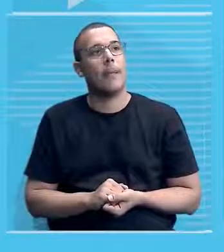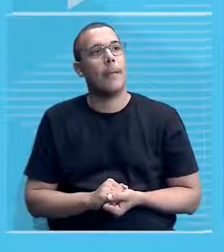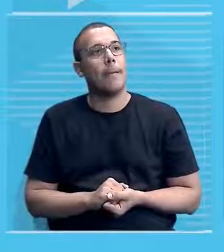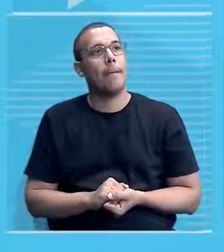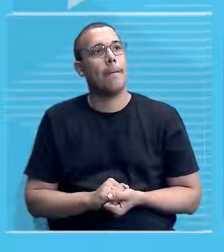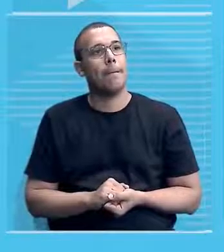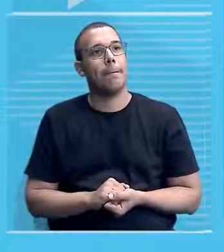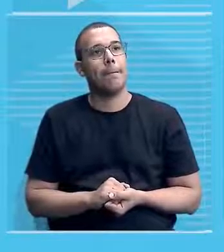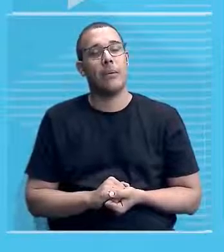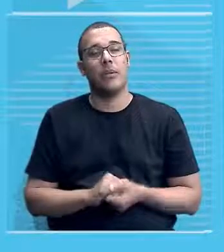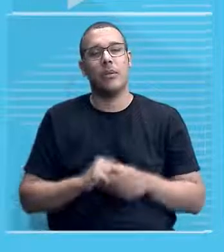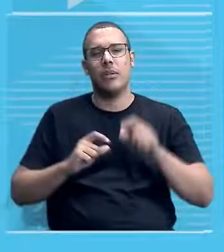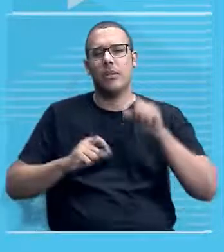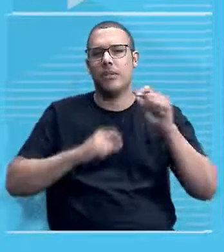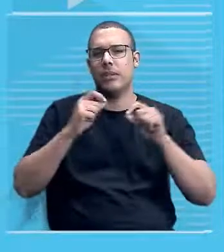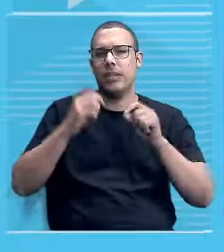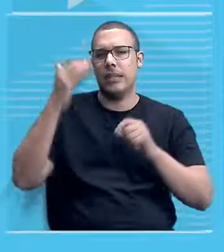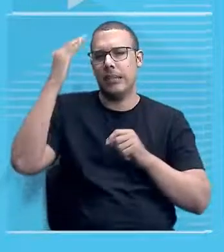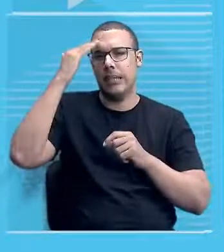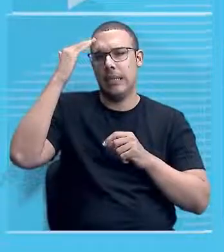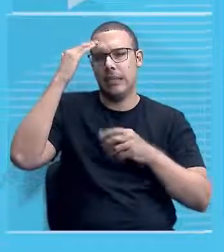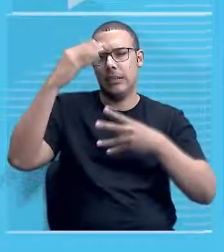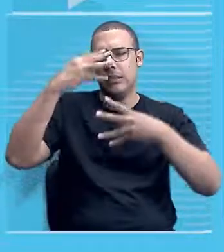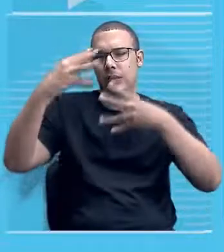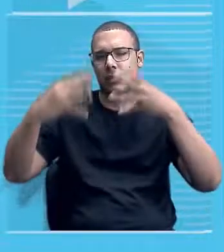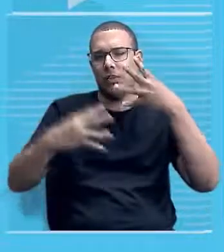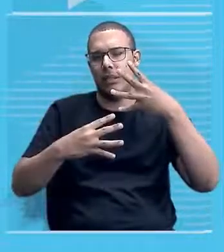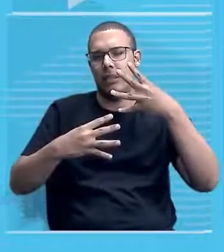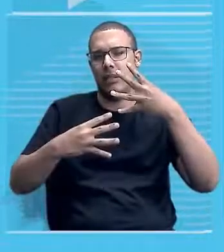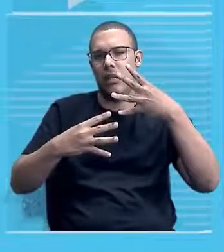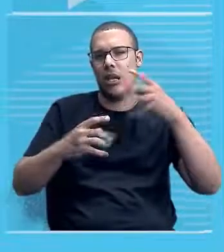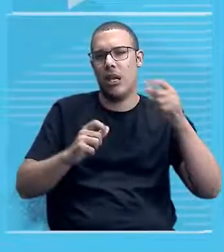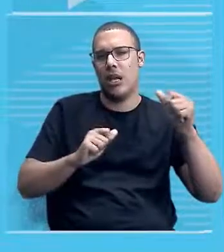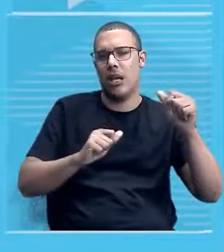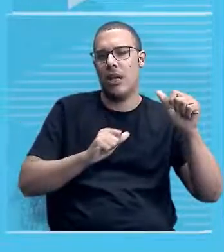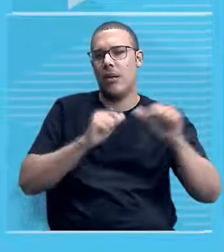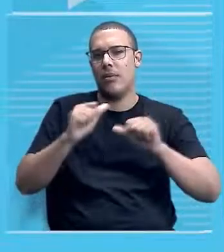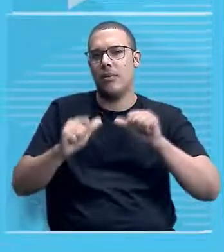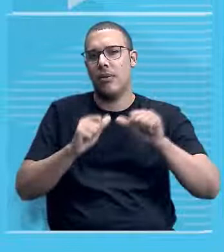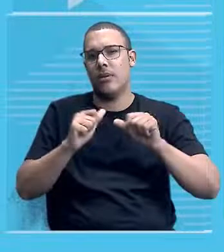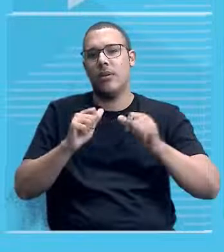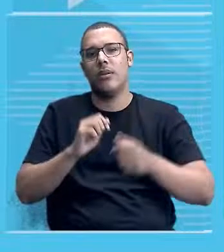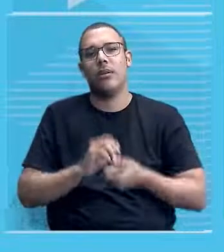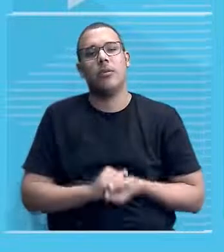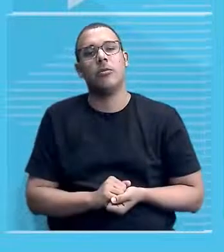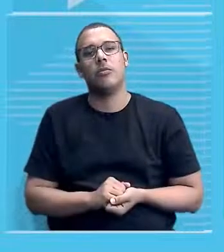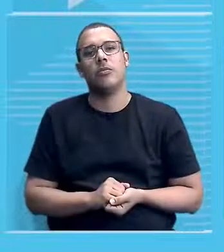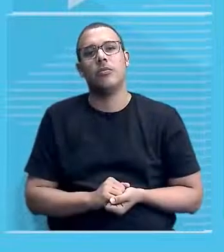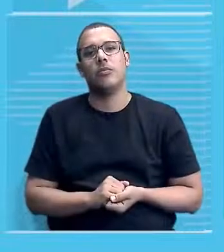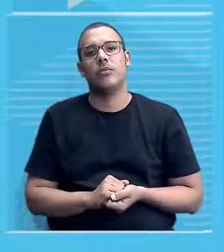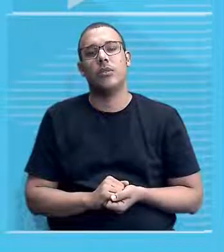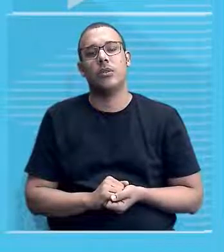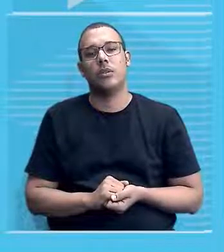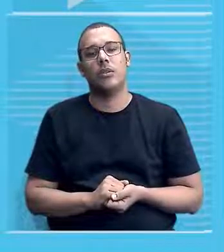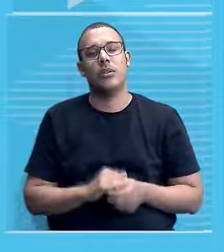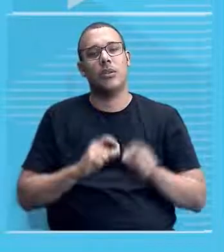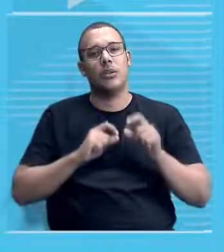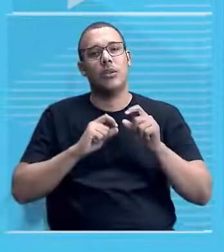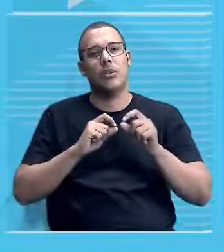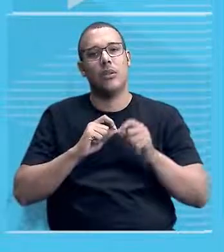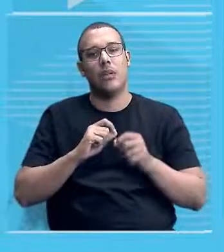depende do Soneto que o contraste ocorre em função da coexistência